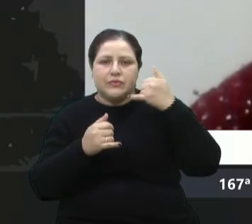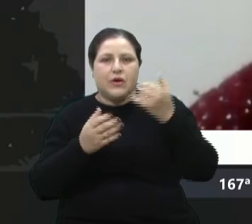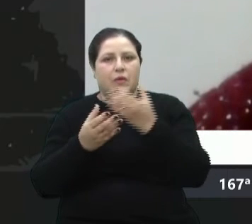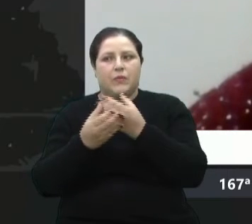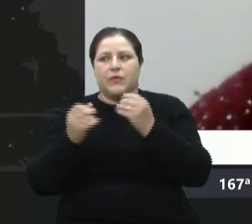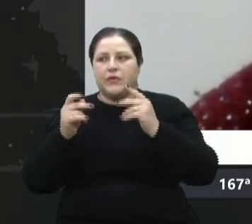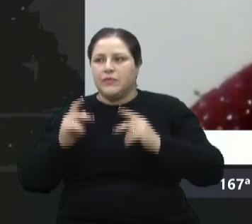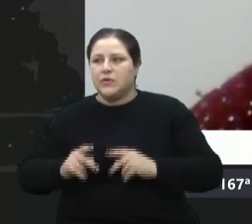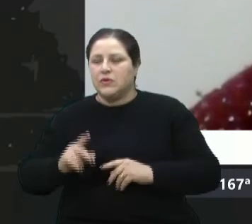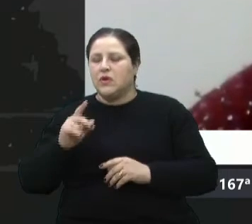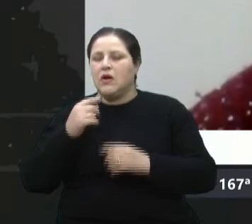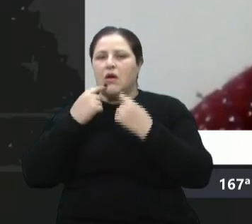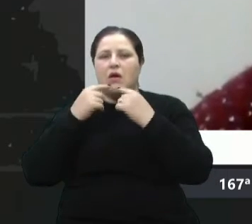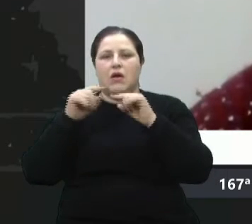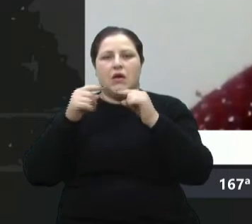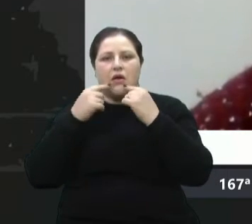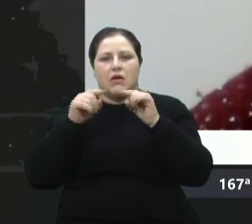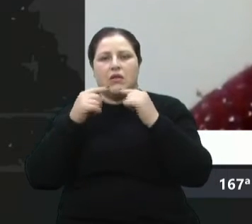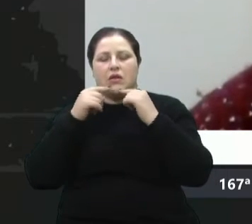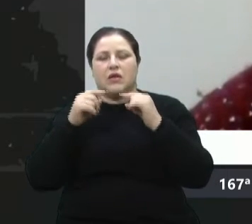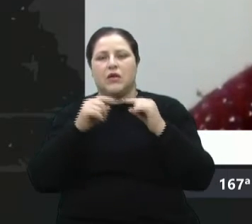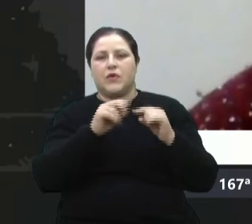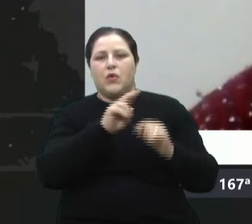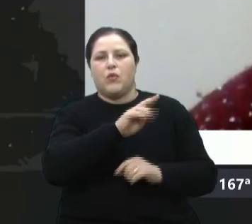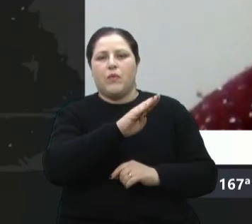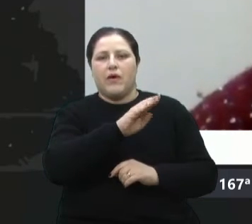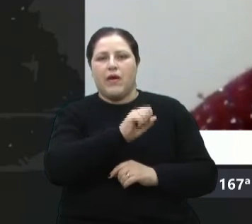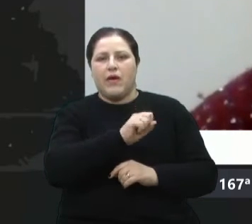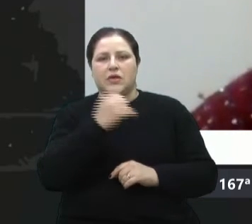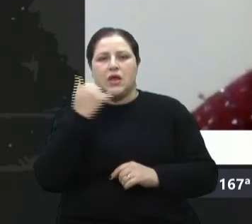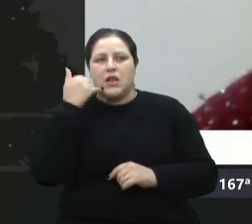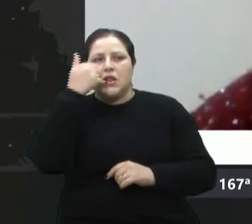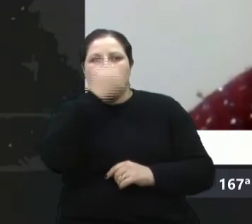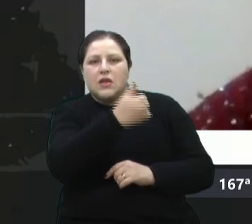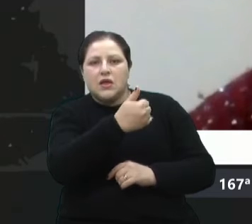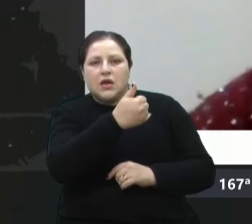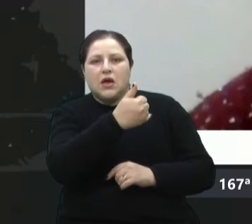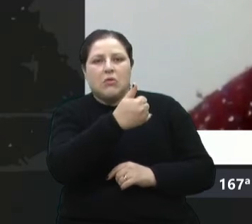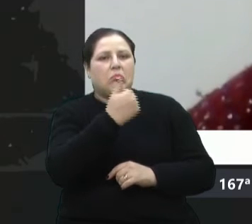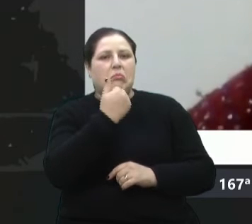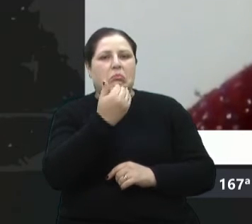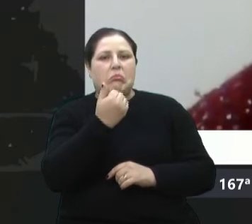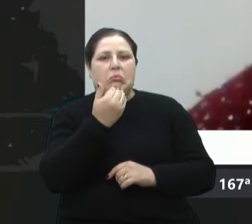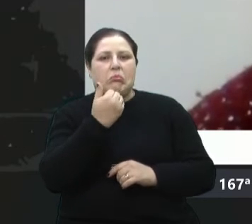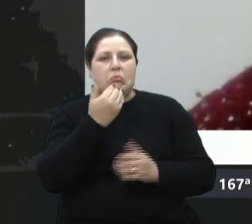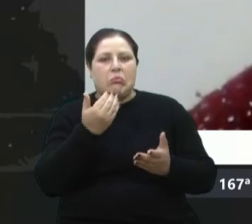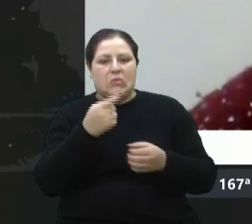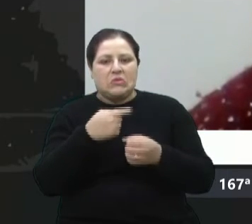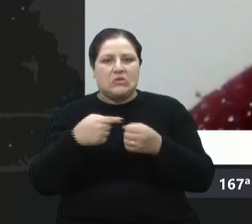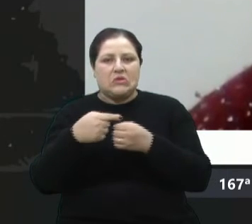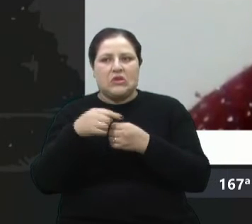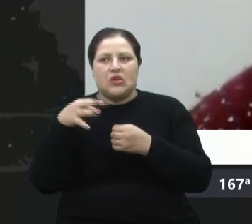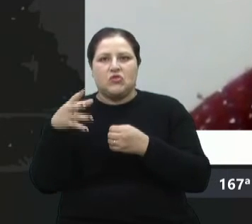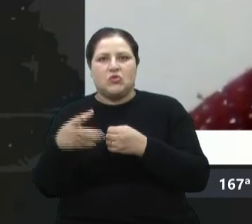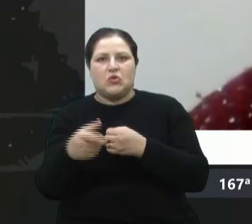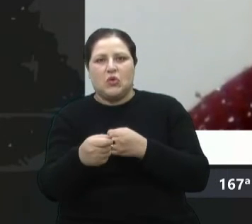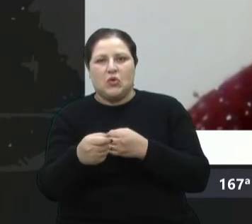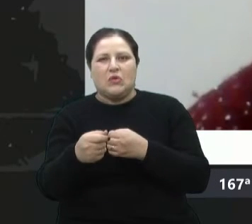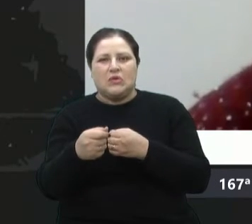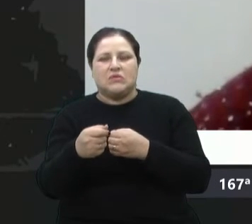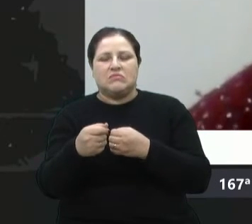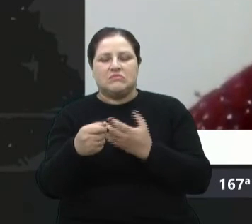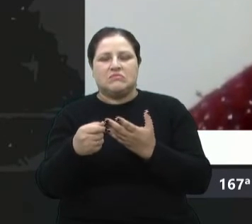reclamando da dificuldade de ligar para as unidades básicas de saúde na cidade inteira. Então, acho que são coisas relativamente